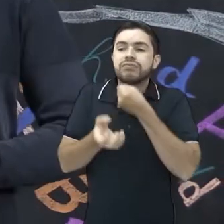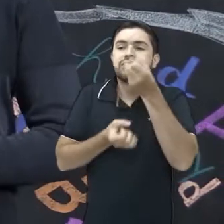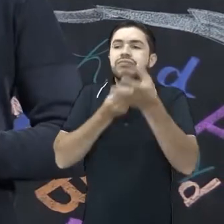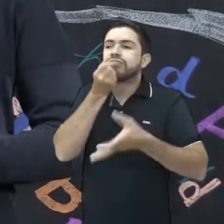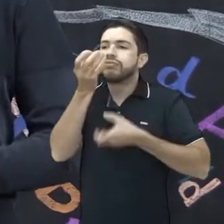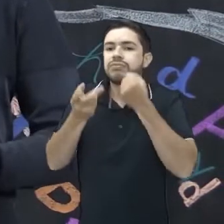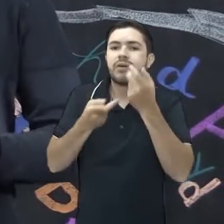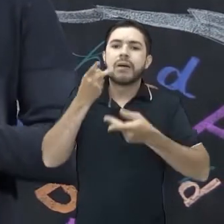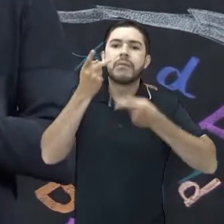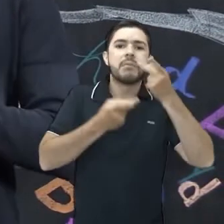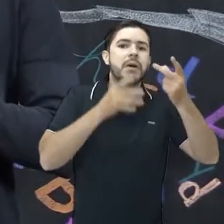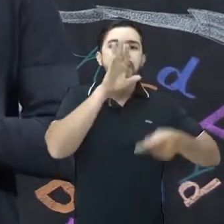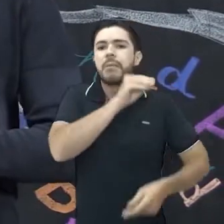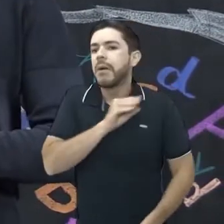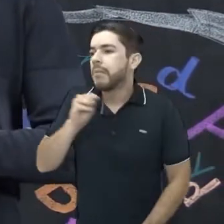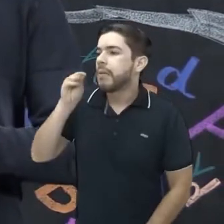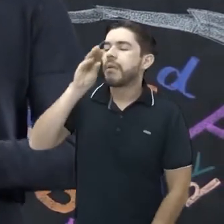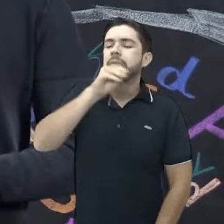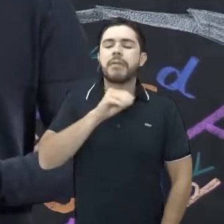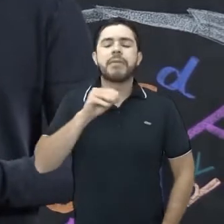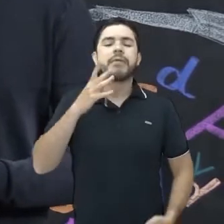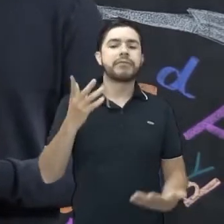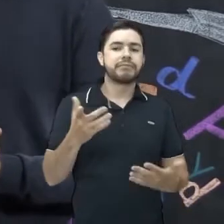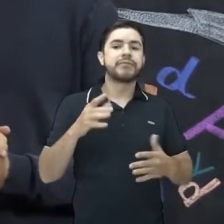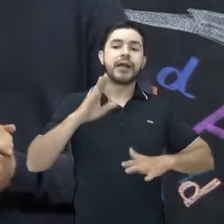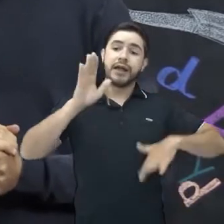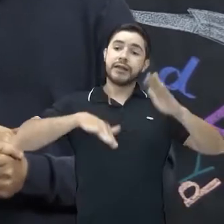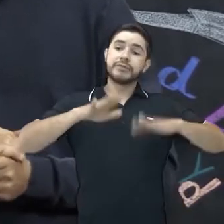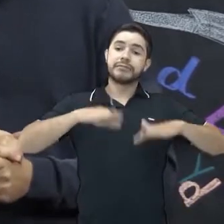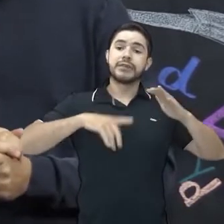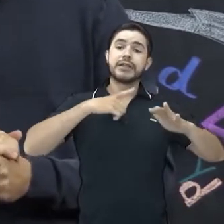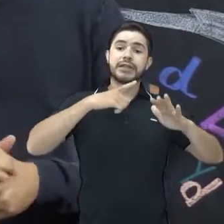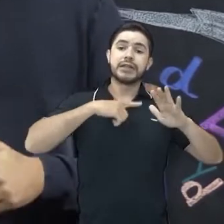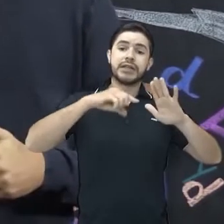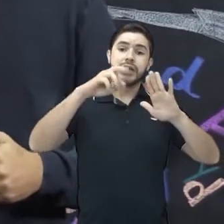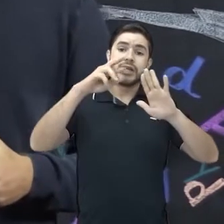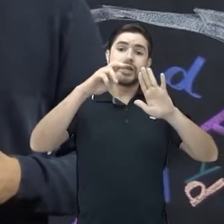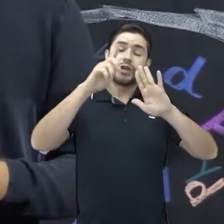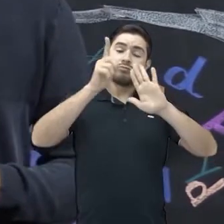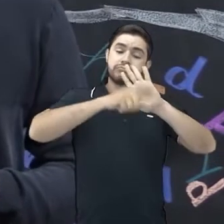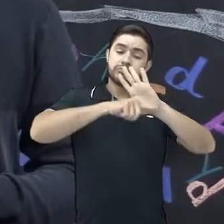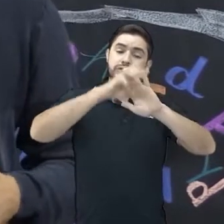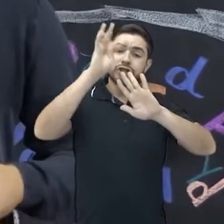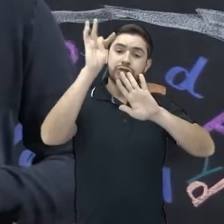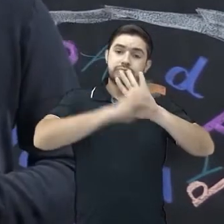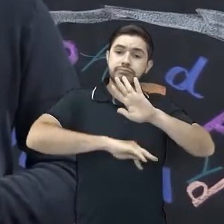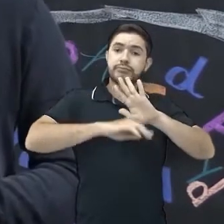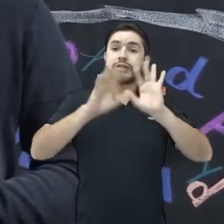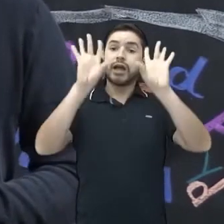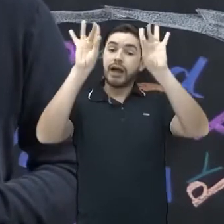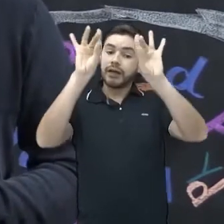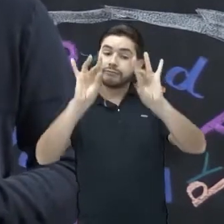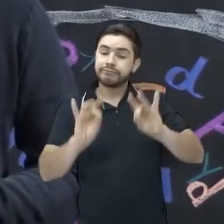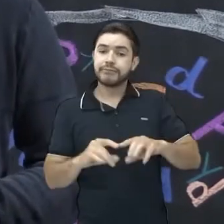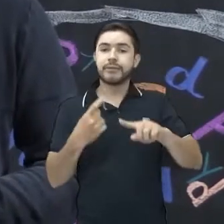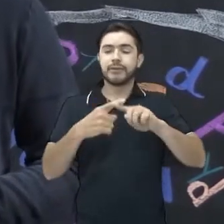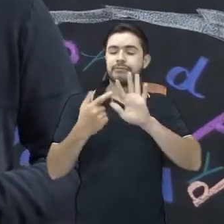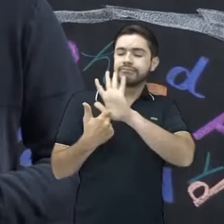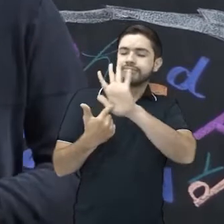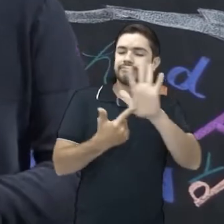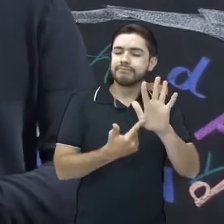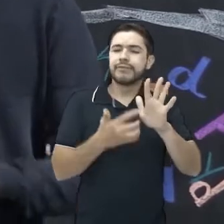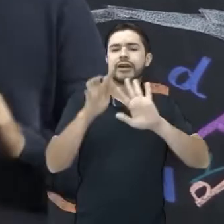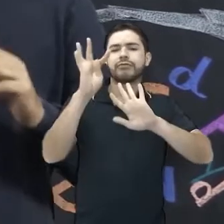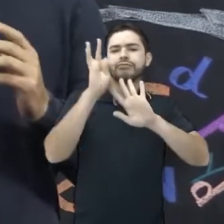também segue uma organização textual específica, porque ele precisa começar apresentando o contexto no qual aconteceu a experiência que